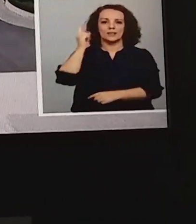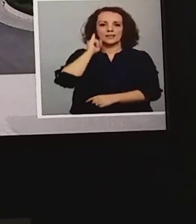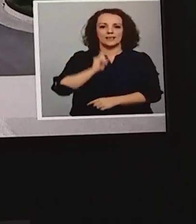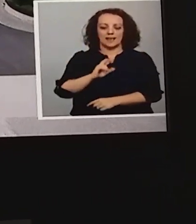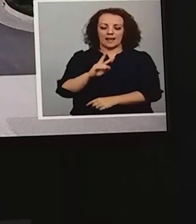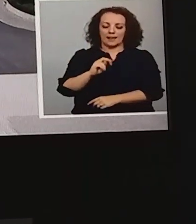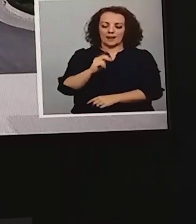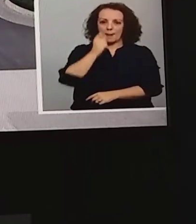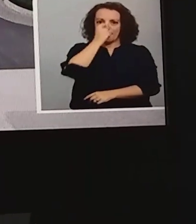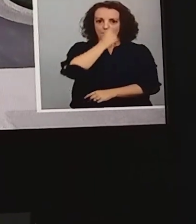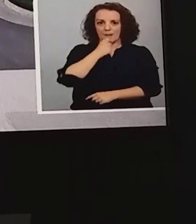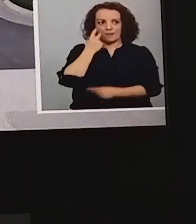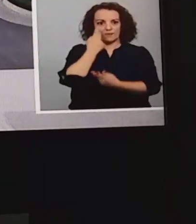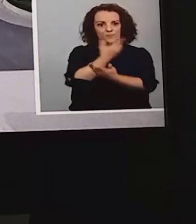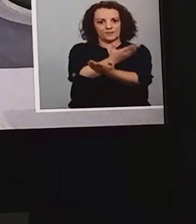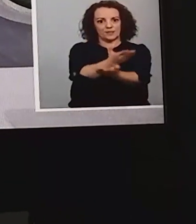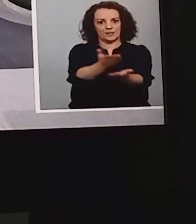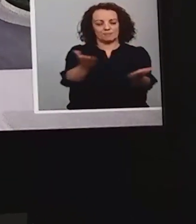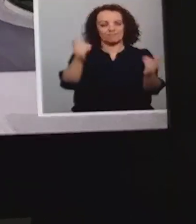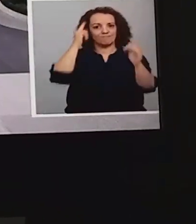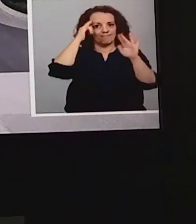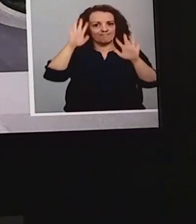maio,